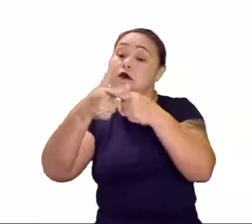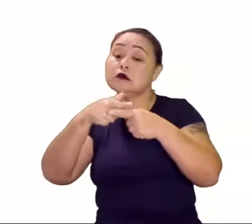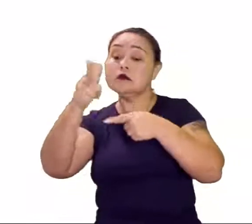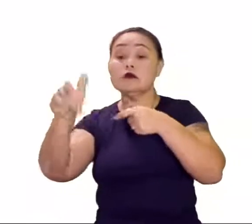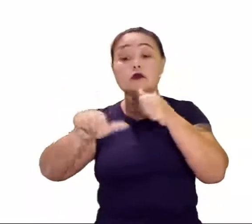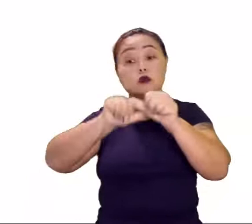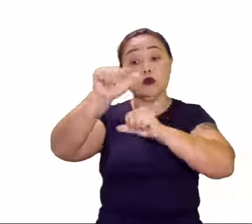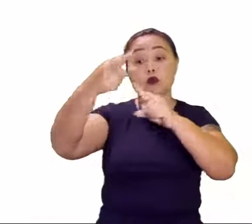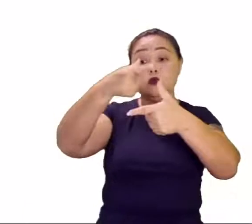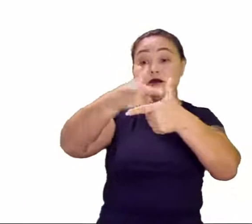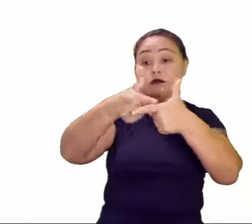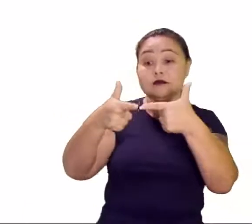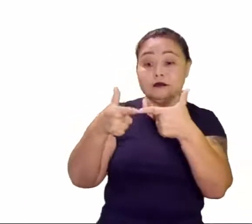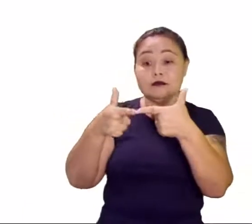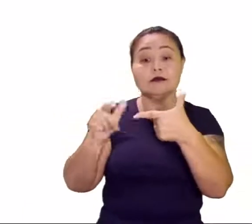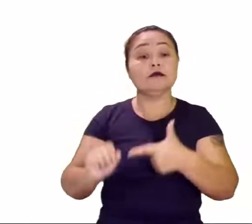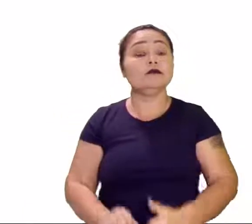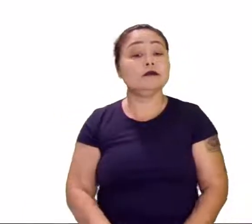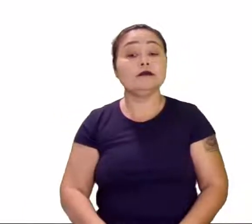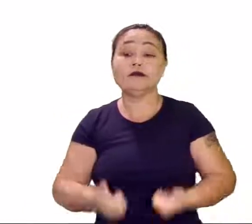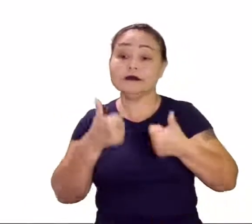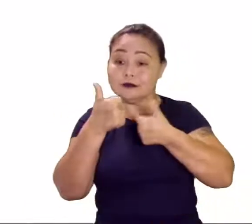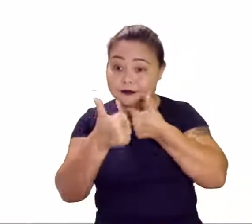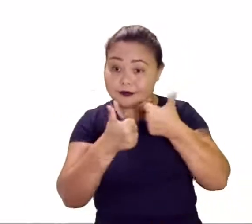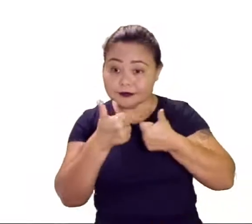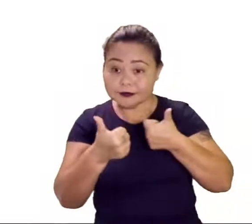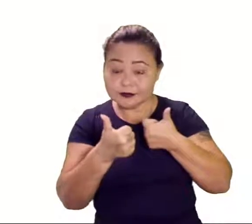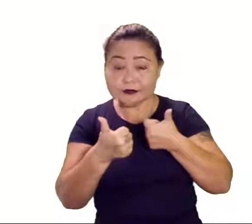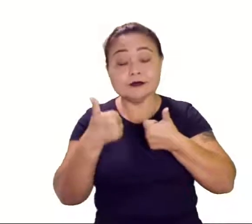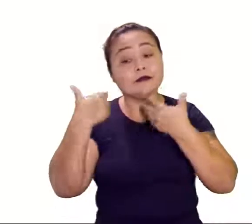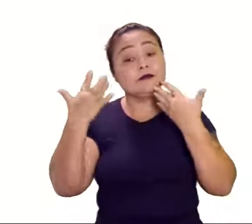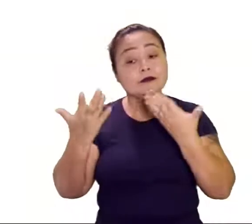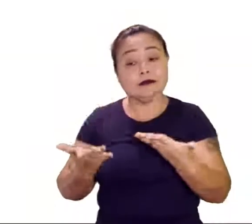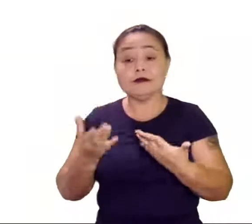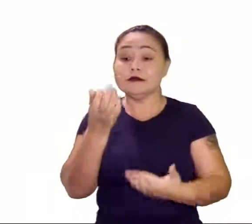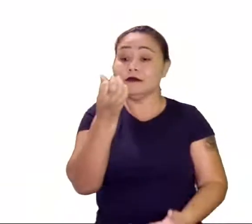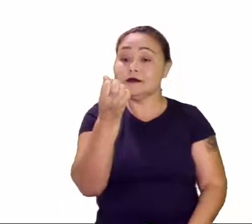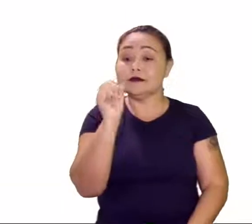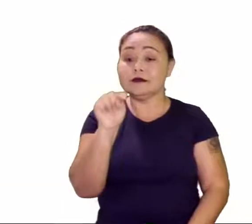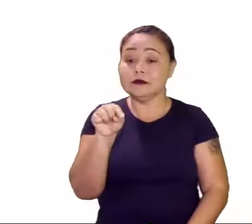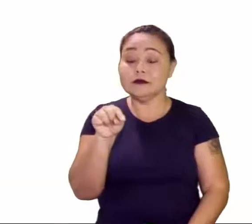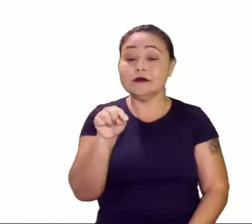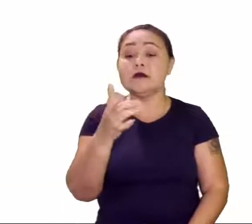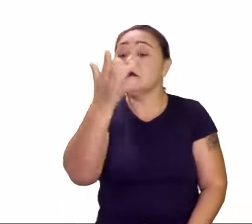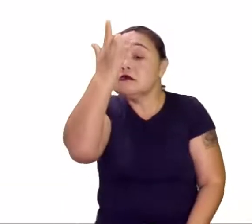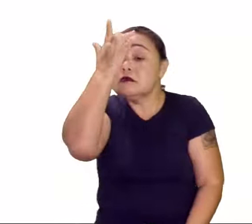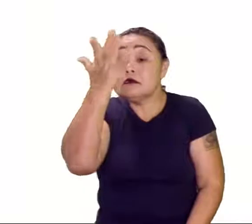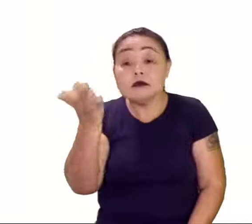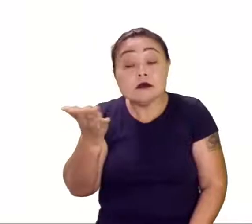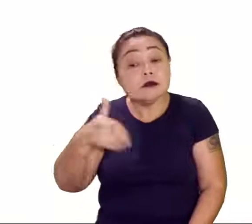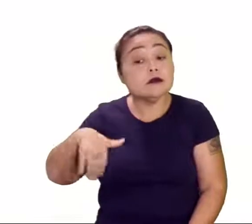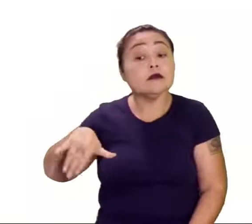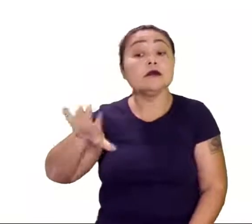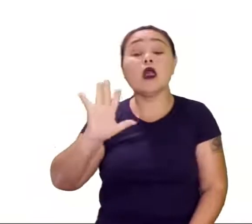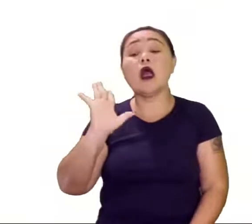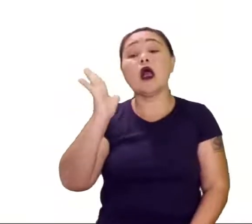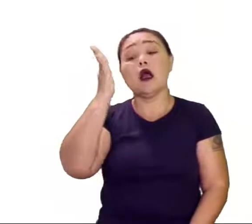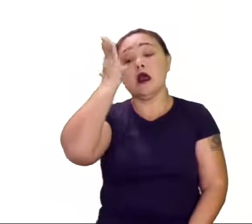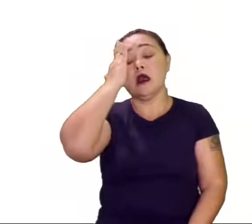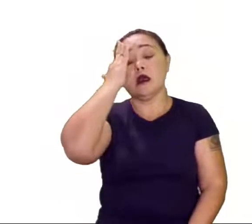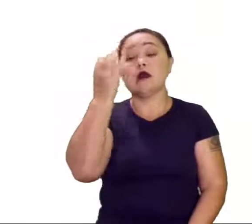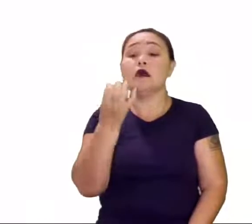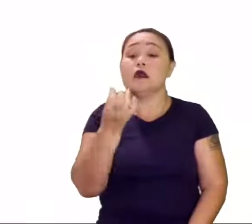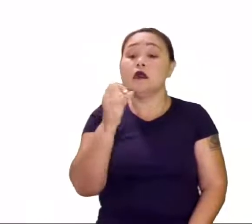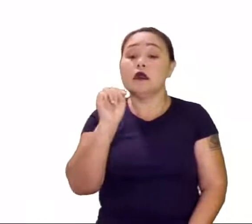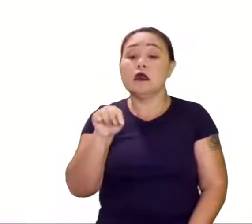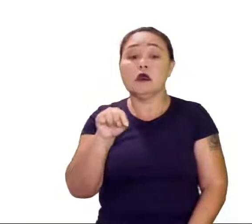passou... Dividindo. Tá? Beleza? Por isso, 6 mil. Ah, então tá fácil, né? Uma vez que eu sei que a razão é 6